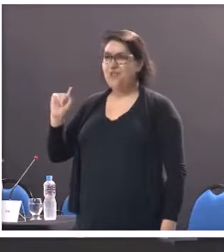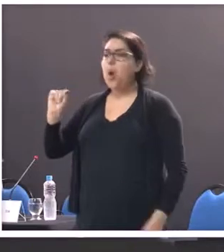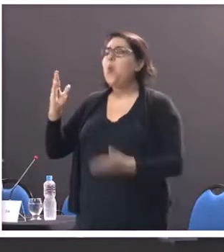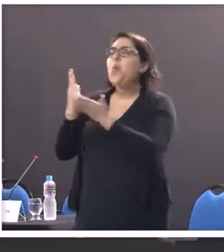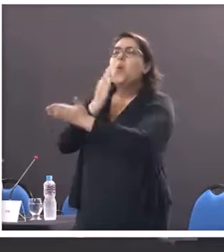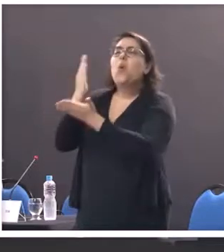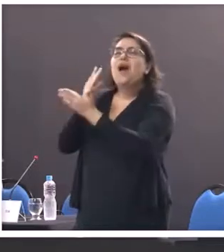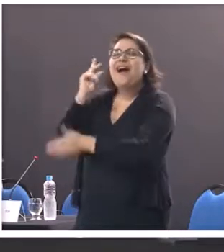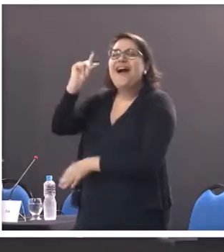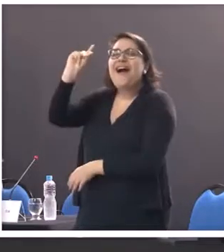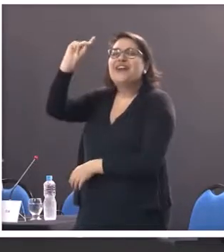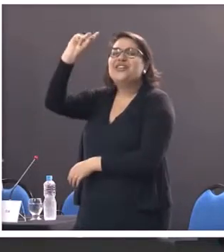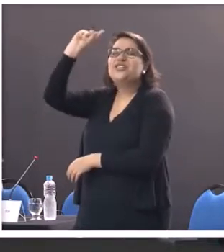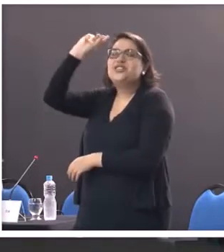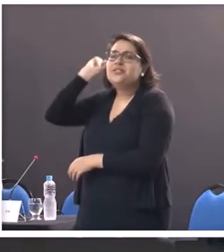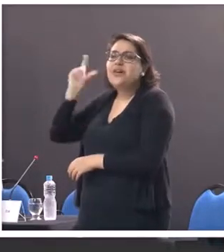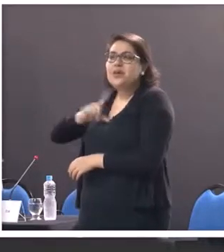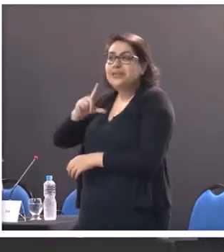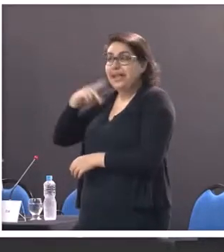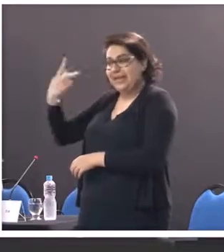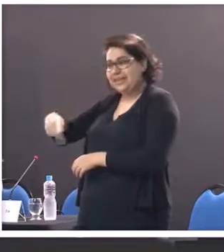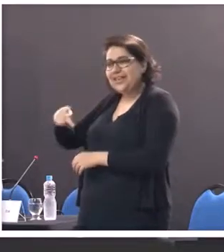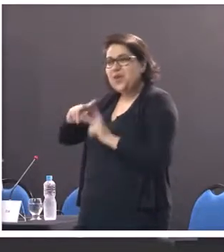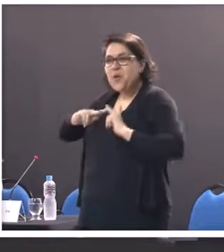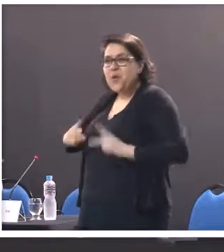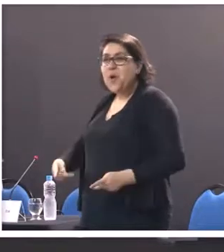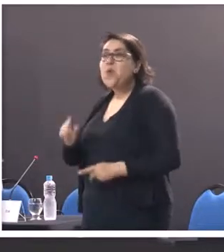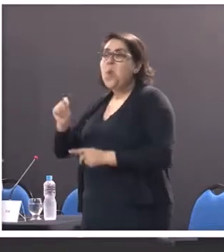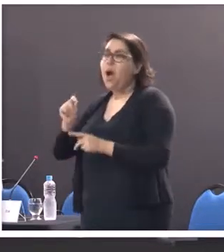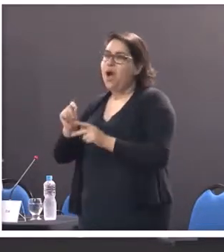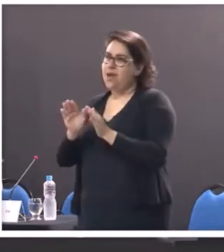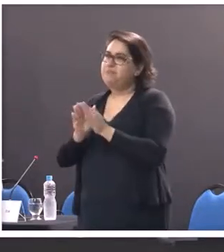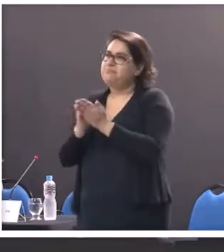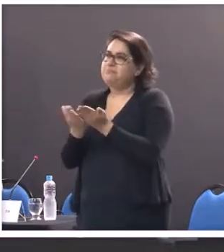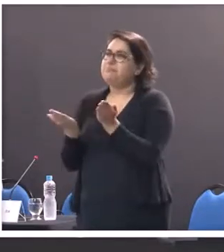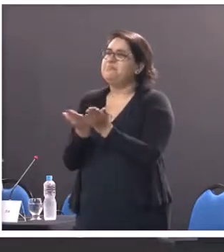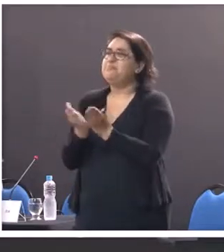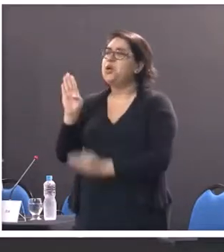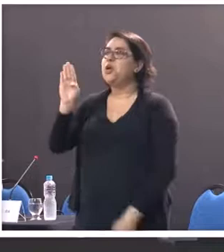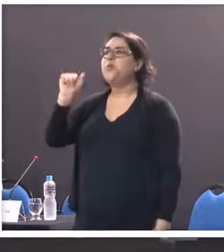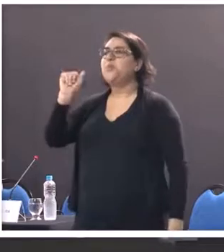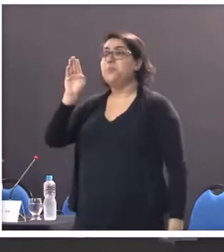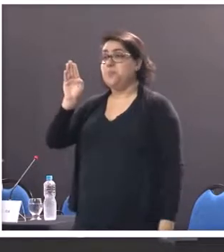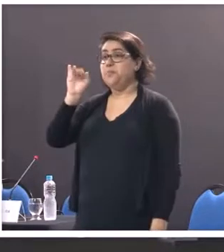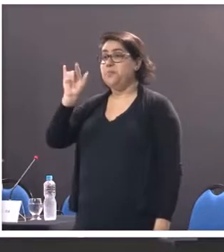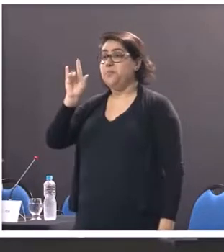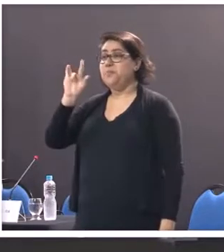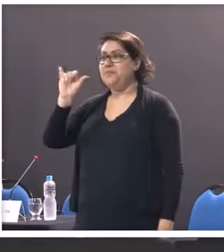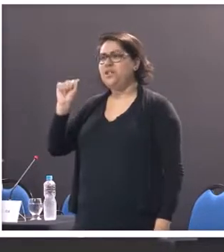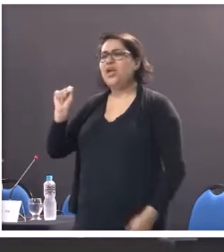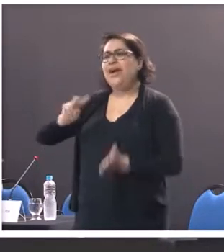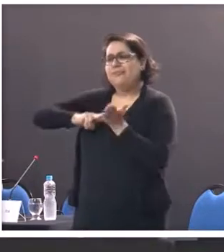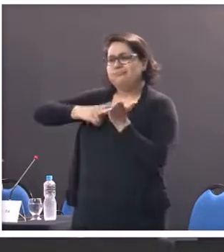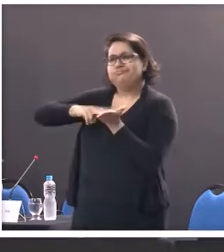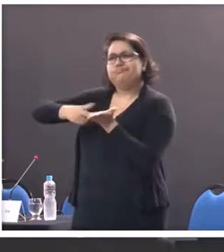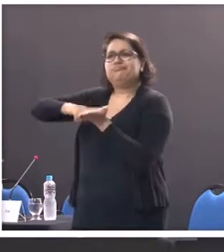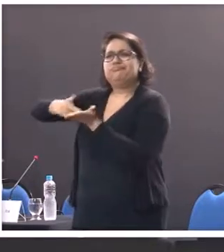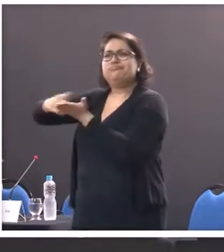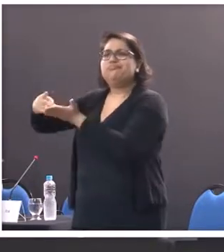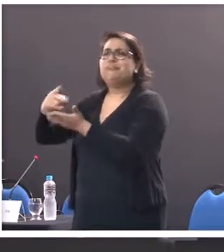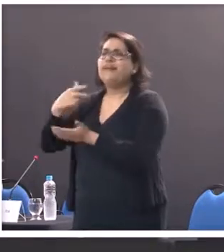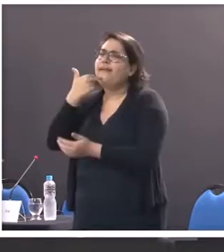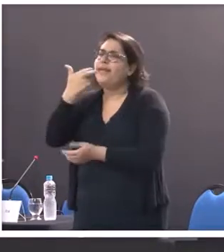mais antigos que se tem na humanidade, que é a Bíblia, que também foi traduzida por várias e várias vezes para vários